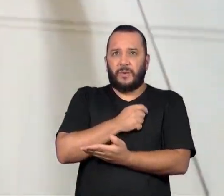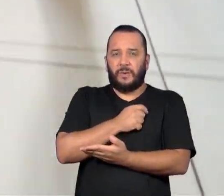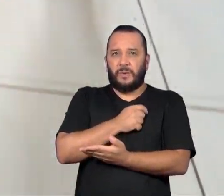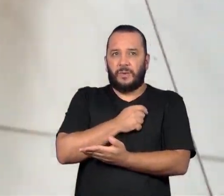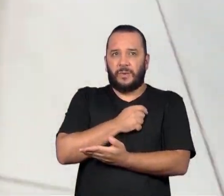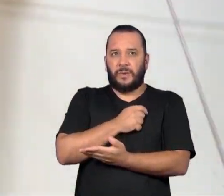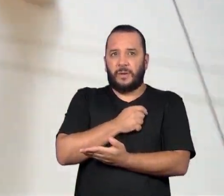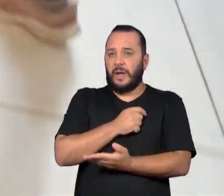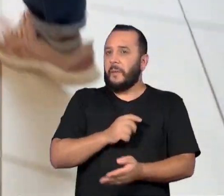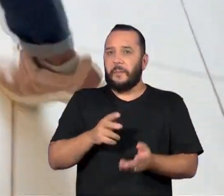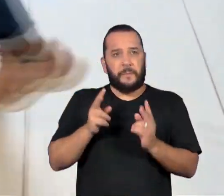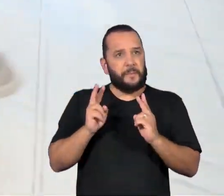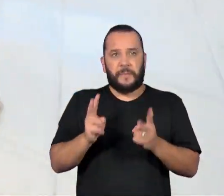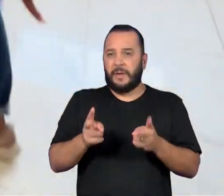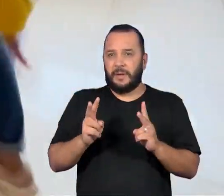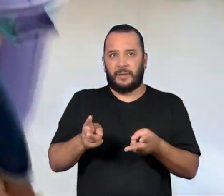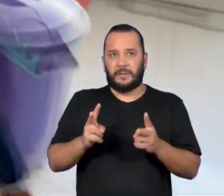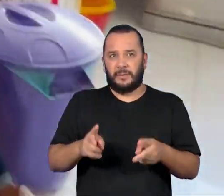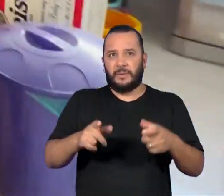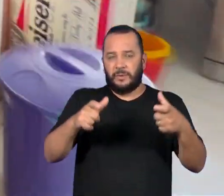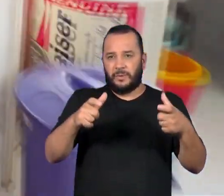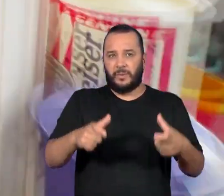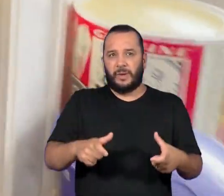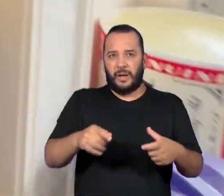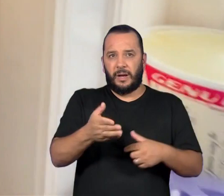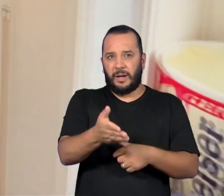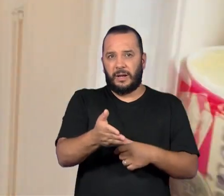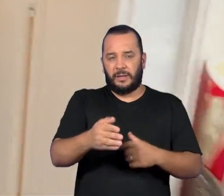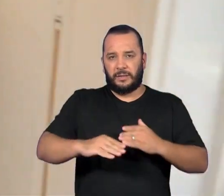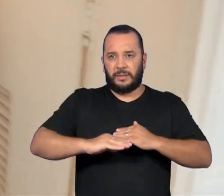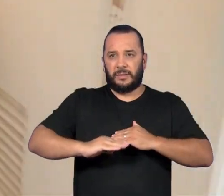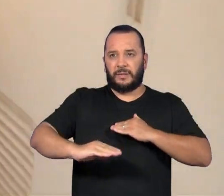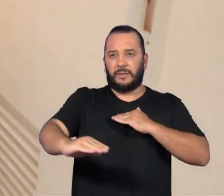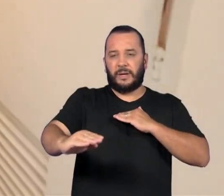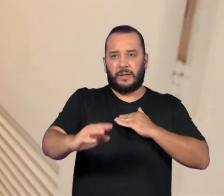justamente o mesmo piso do quartinho de empregada,